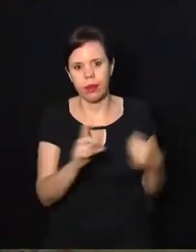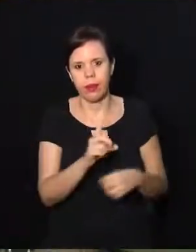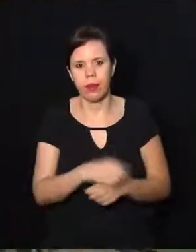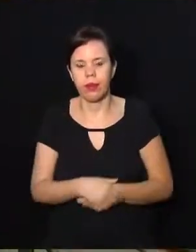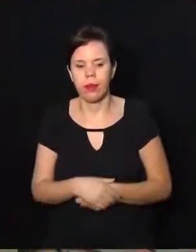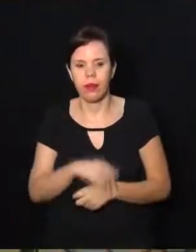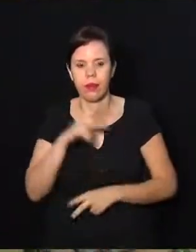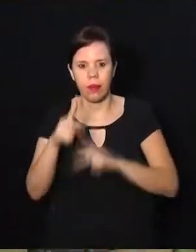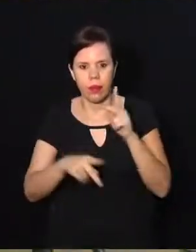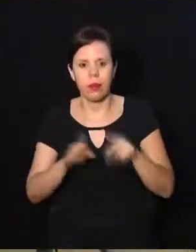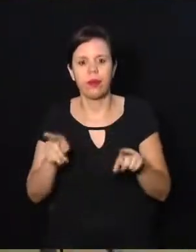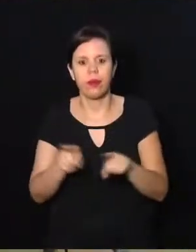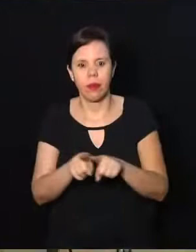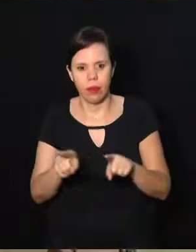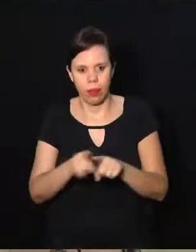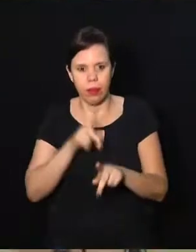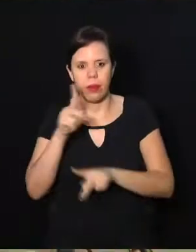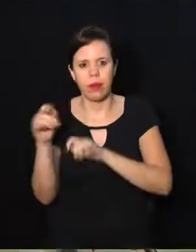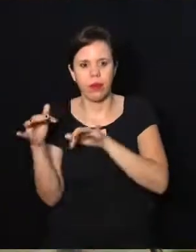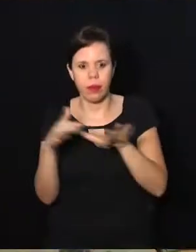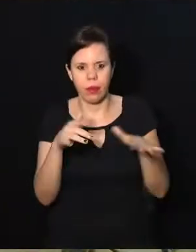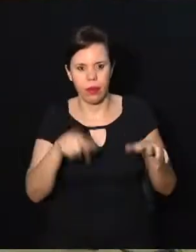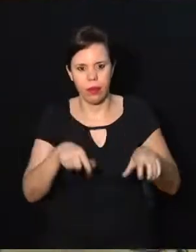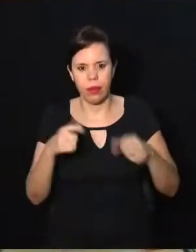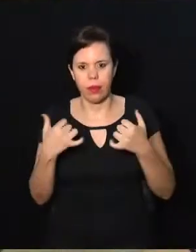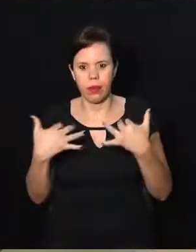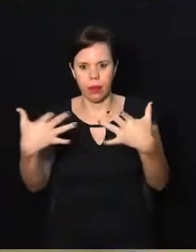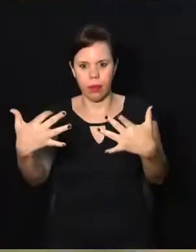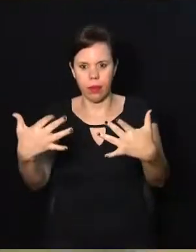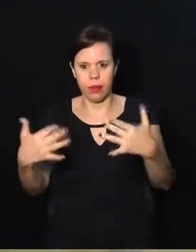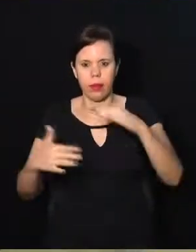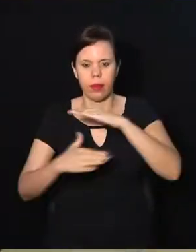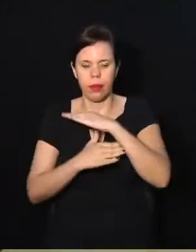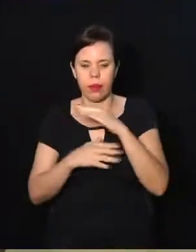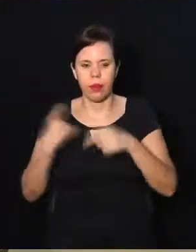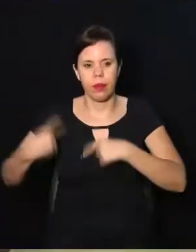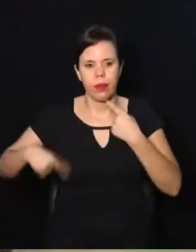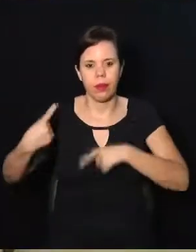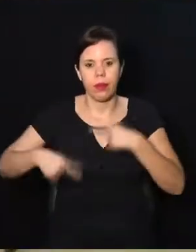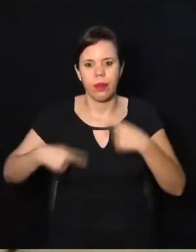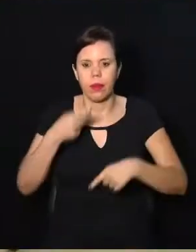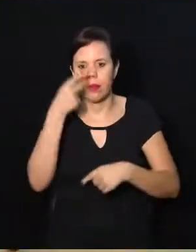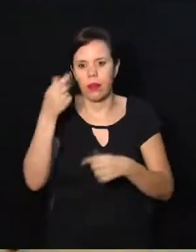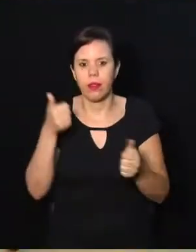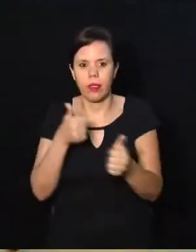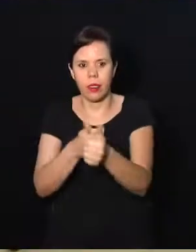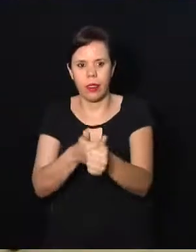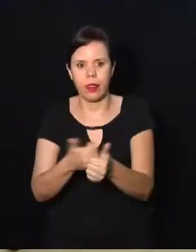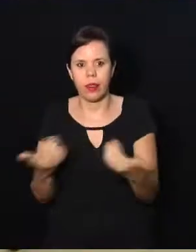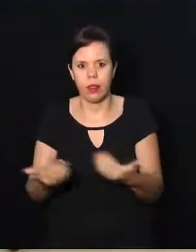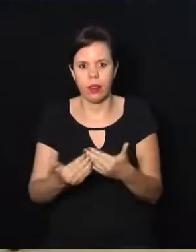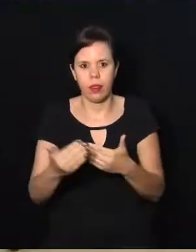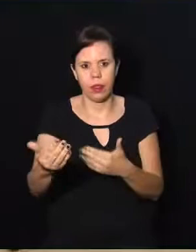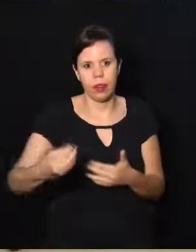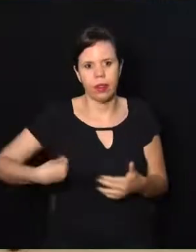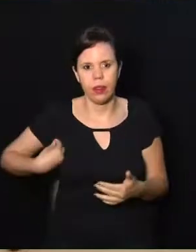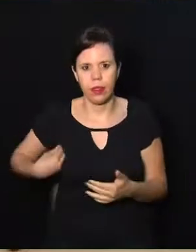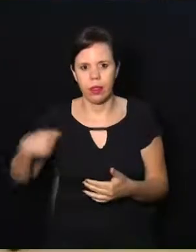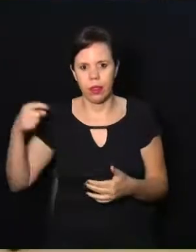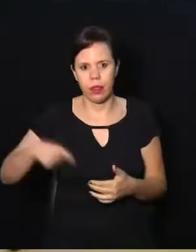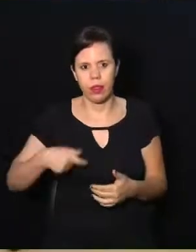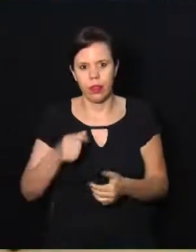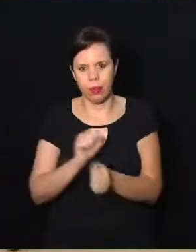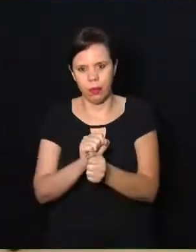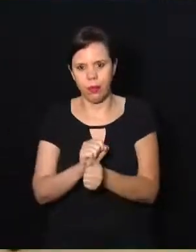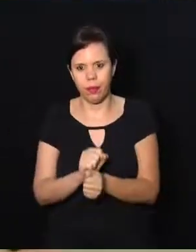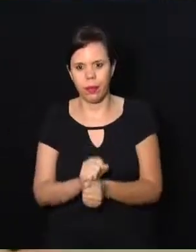o pessoal também, o público já está aqui no plenário da Câmara. Tudo que for discutido, falado, você acompanha a partir de agora ao vivo, então fique